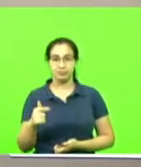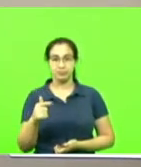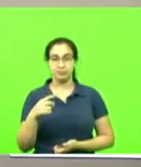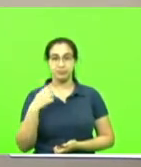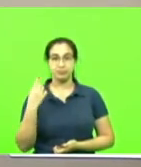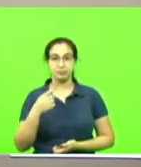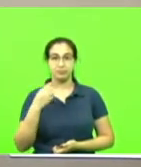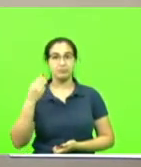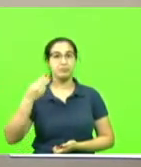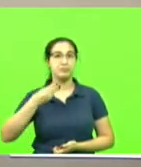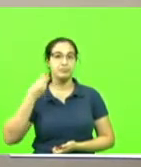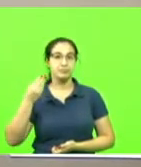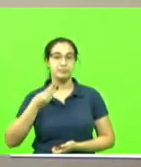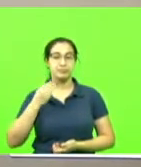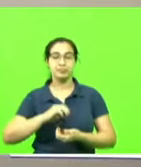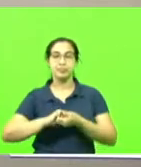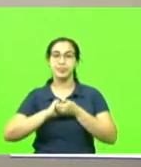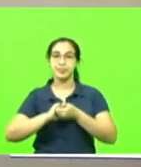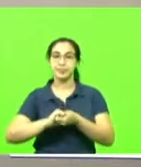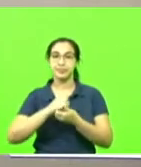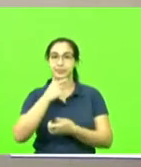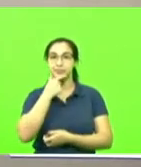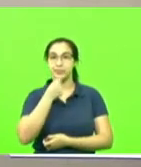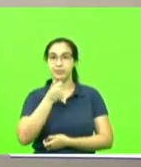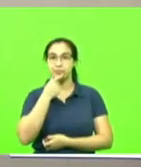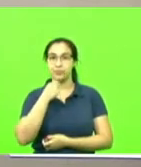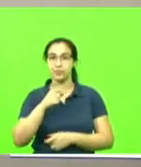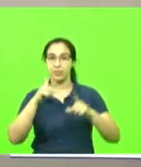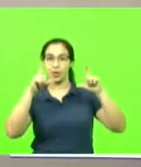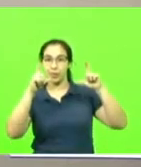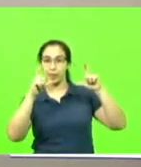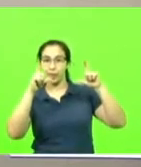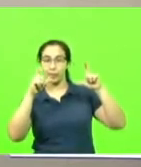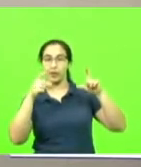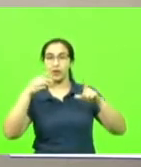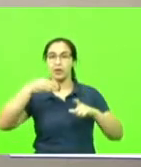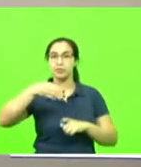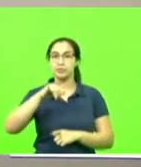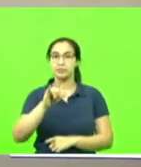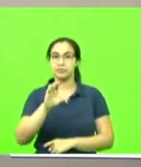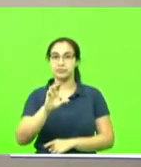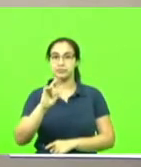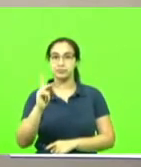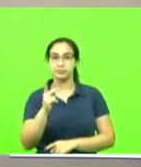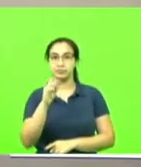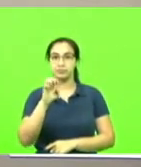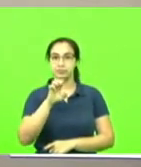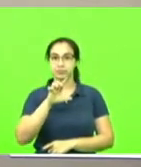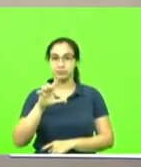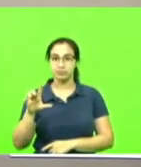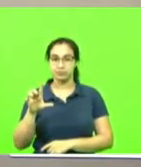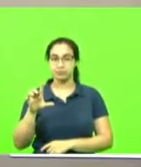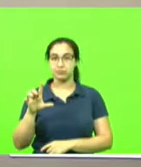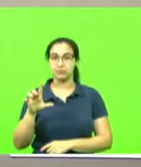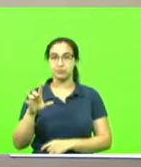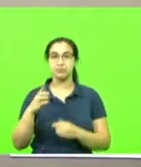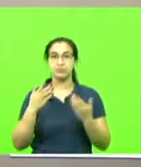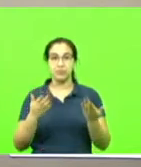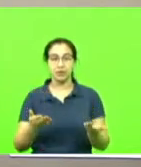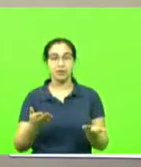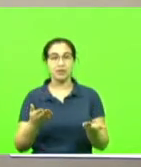Márcio Machado, cumprimentando o fotógrafo Michel Lagnanche pelos